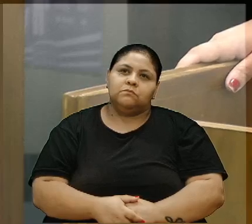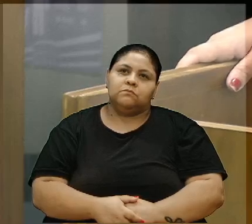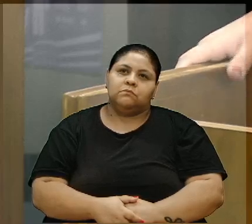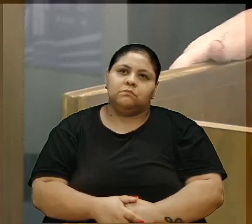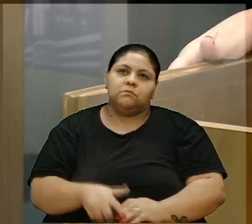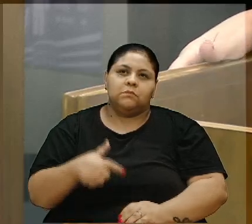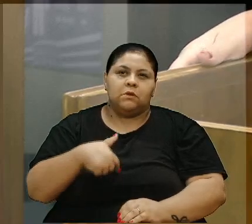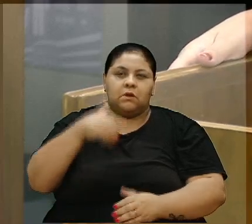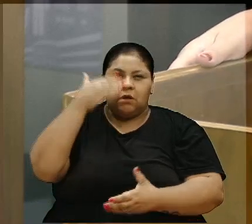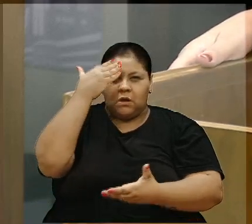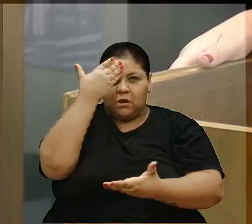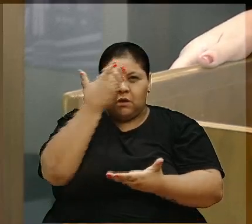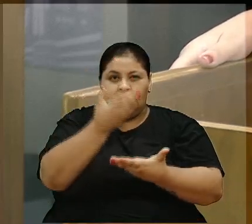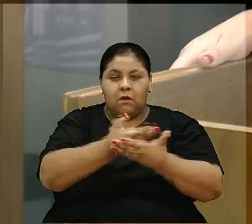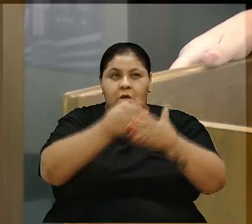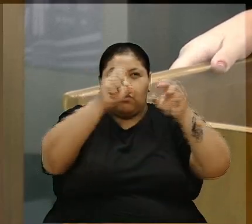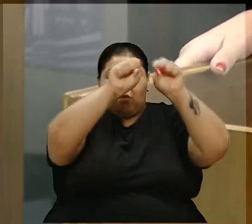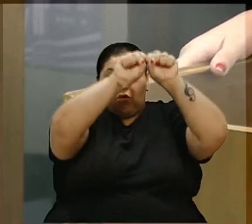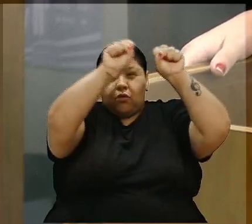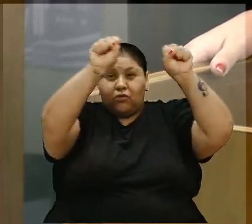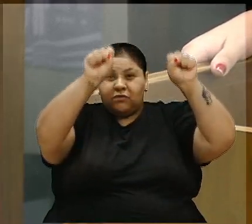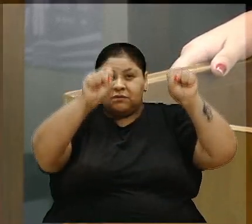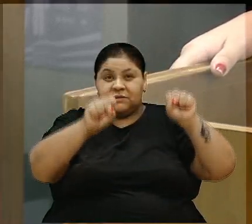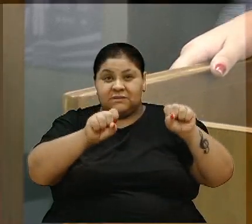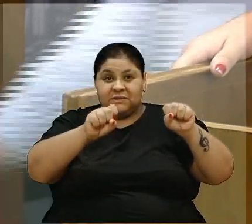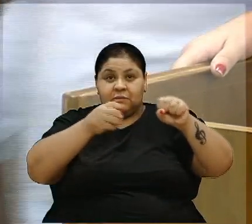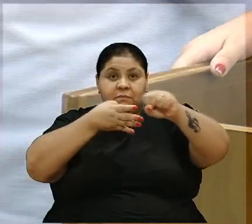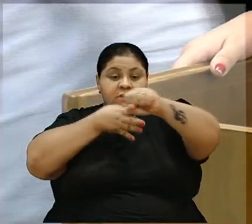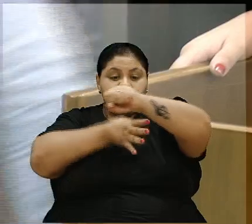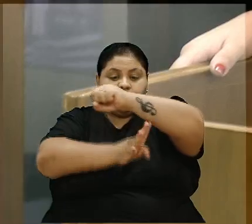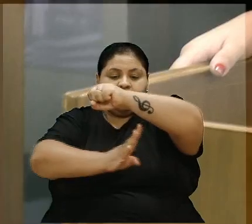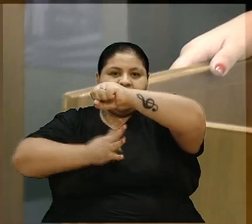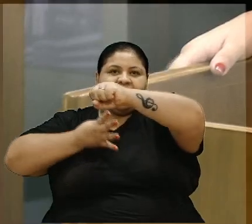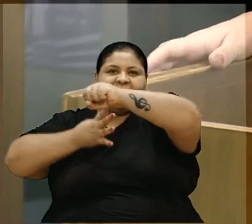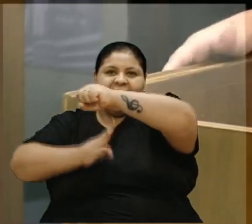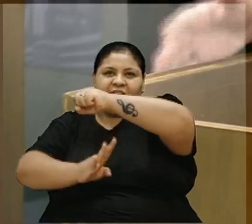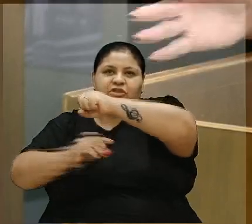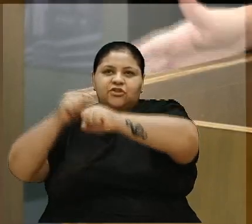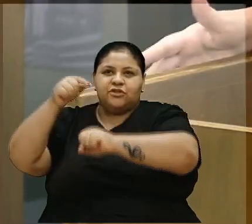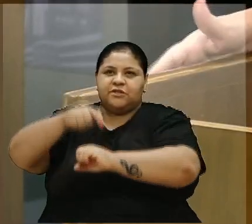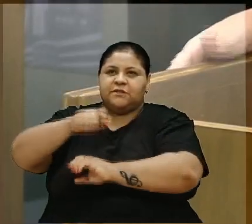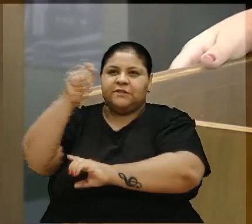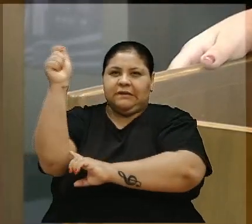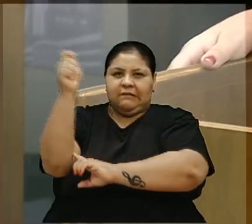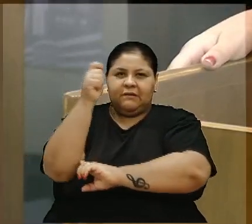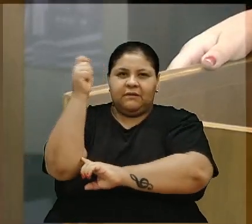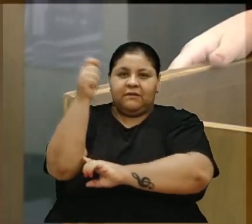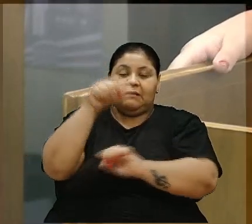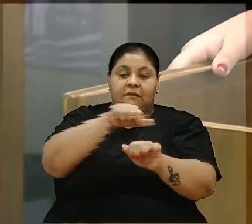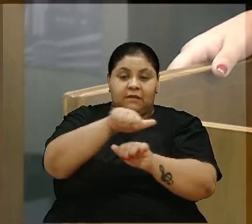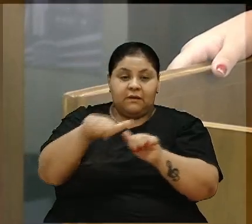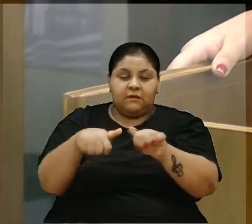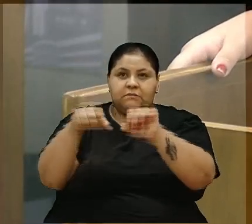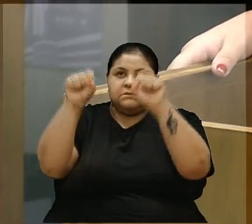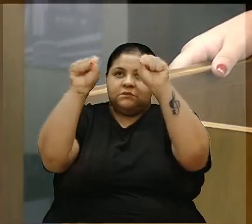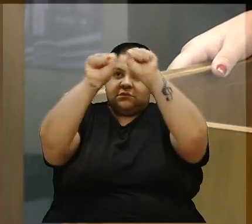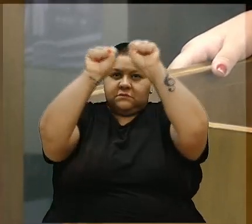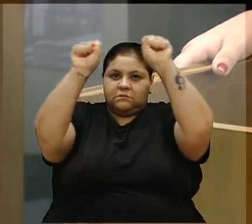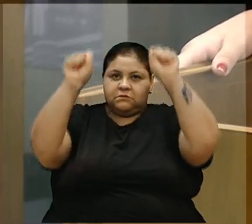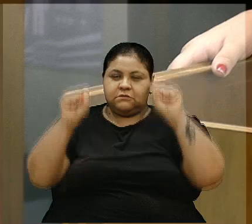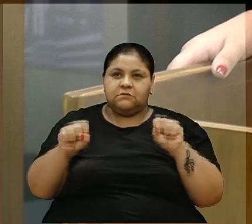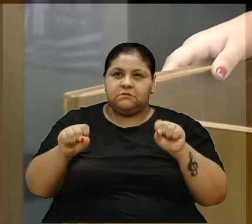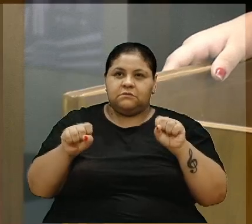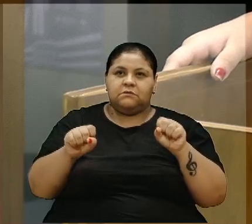Acredito que o sistema de pedágios no Rio Grande do Sul, e essa mudança de sistema também é uma